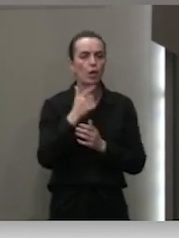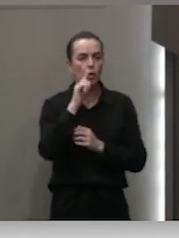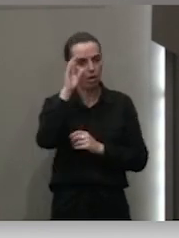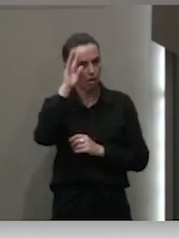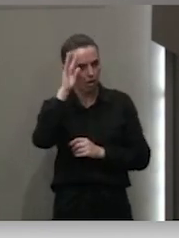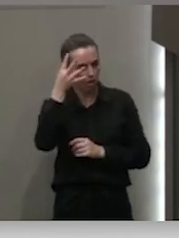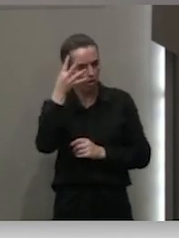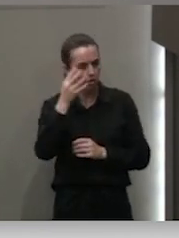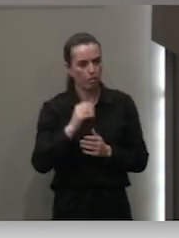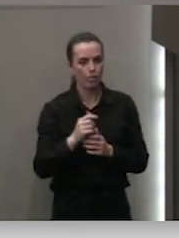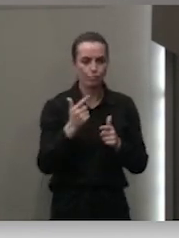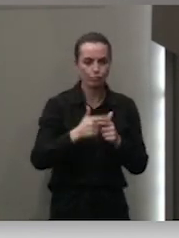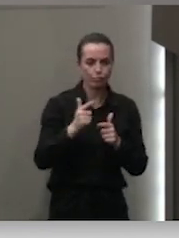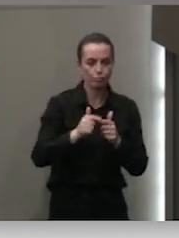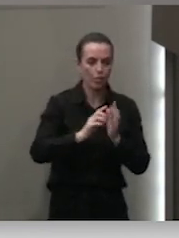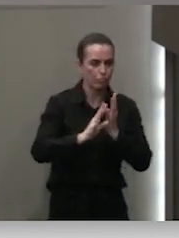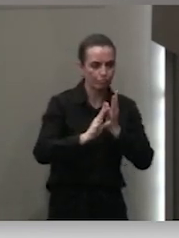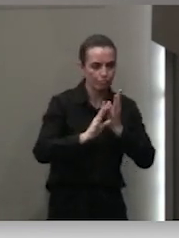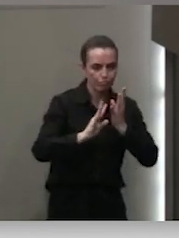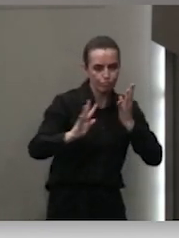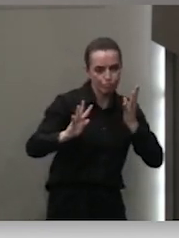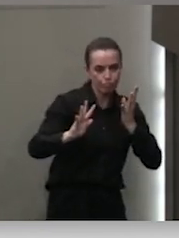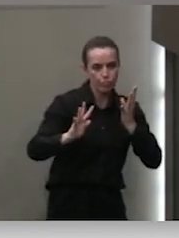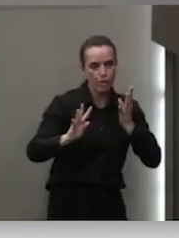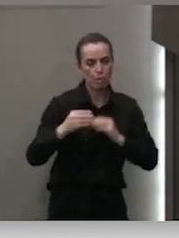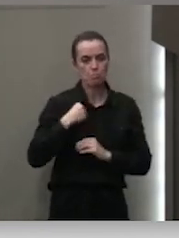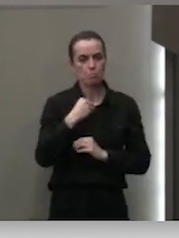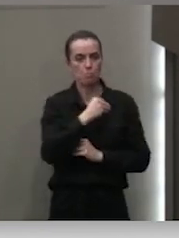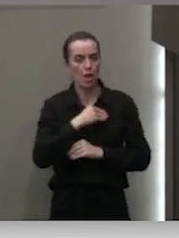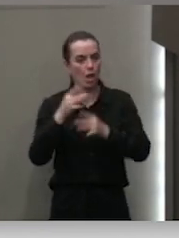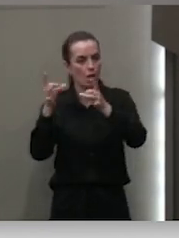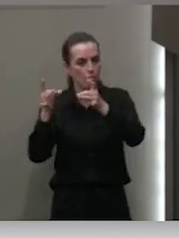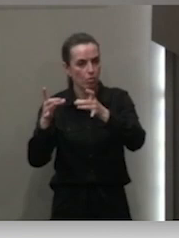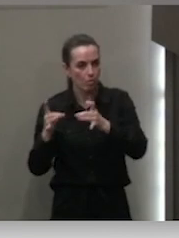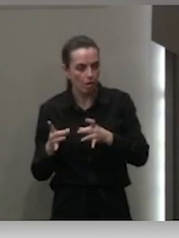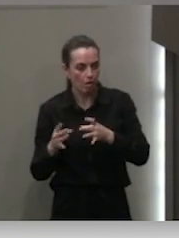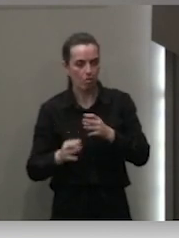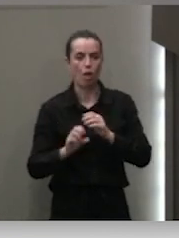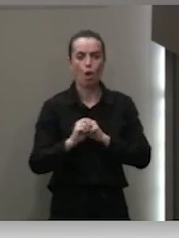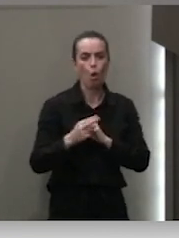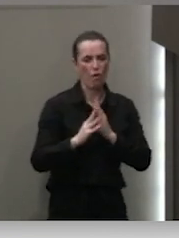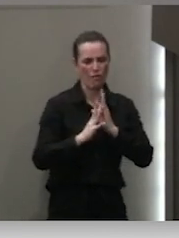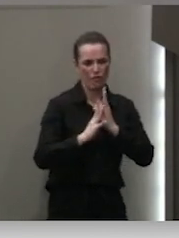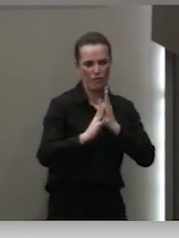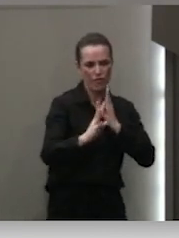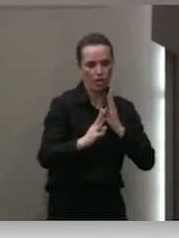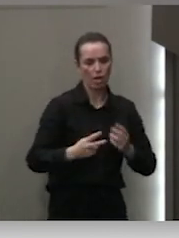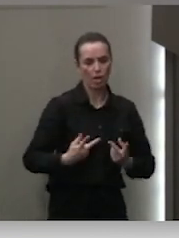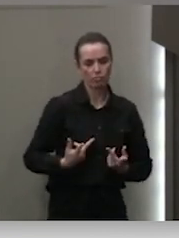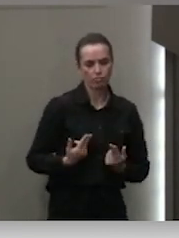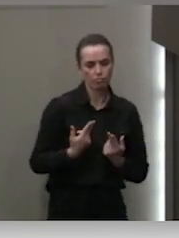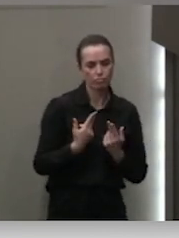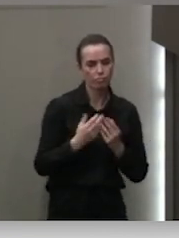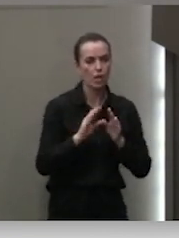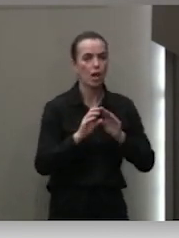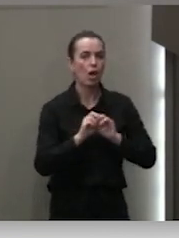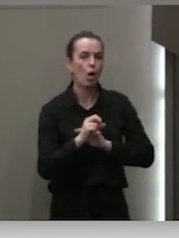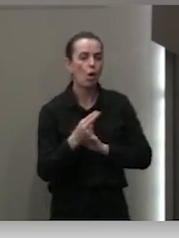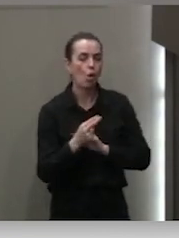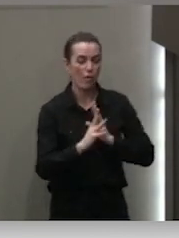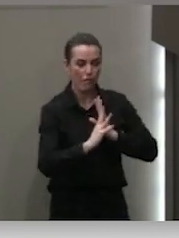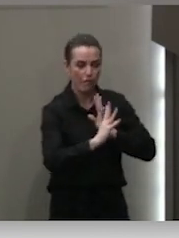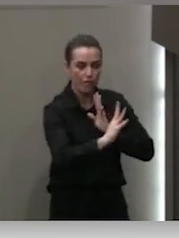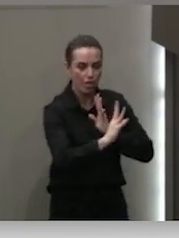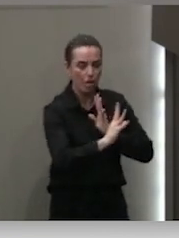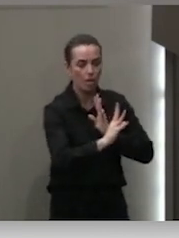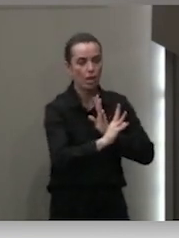para para consulta com especialista de fila para cirurgia de fila para exame o município